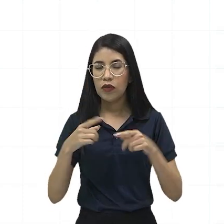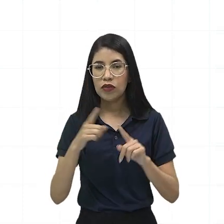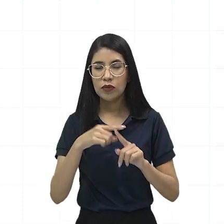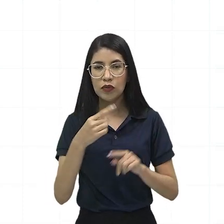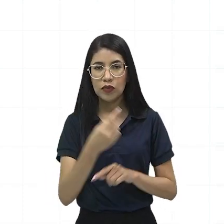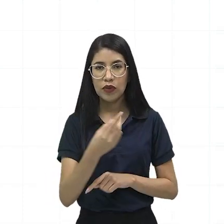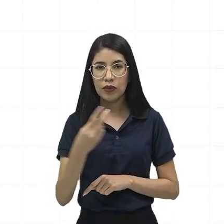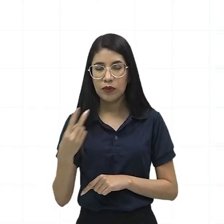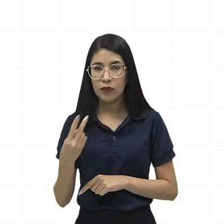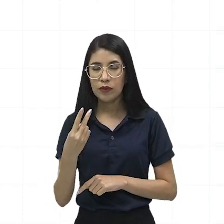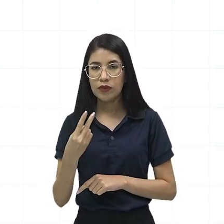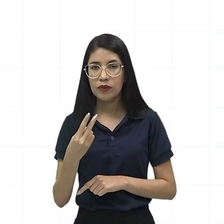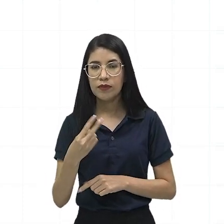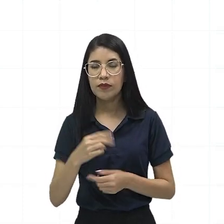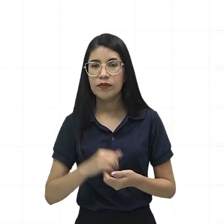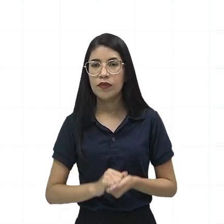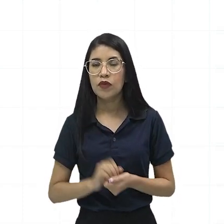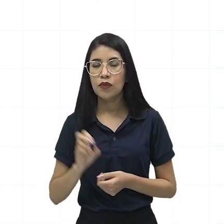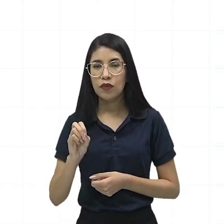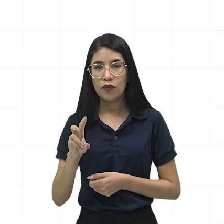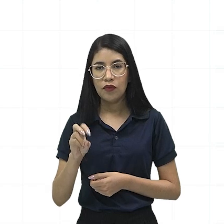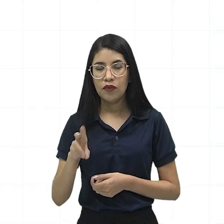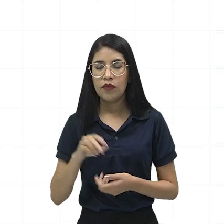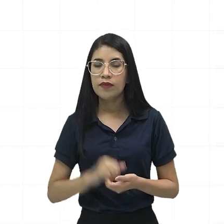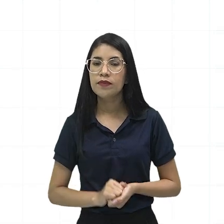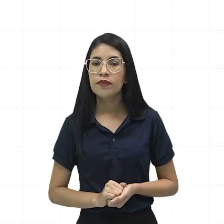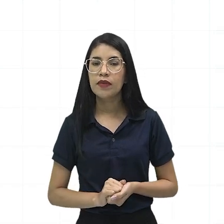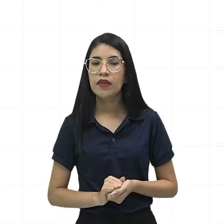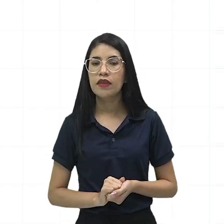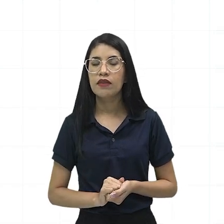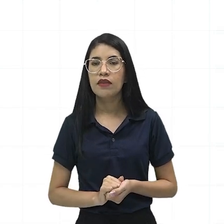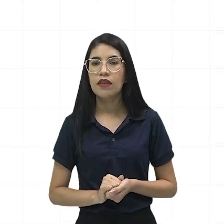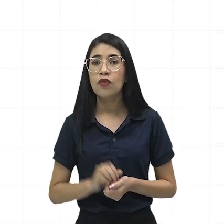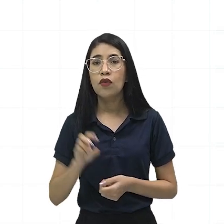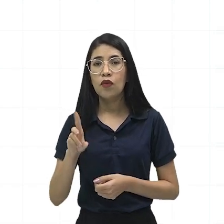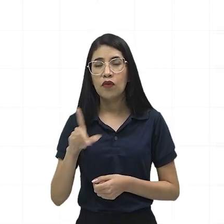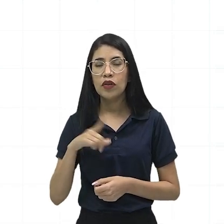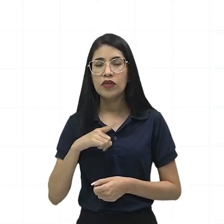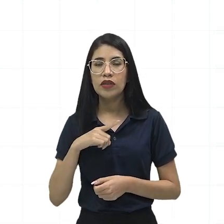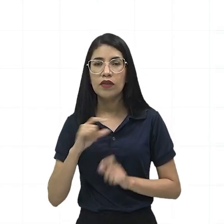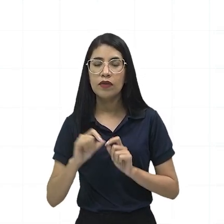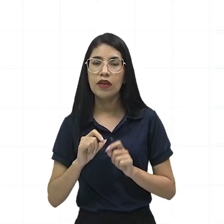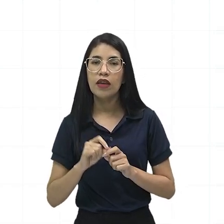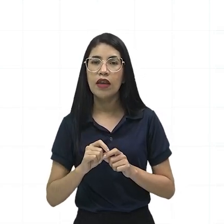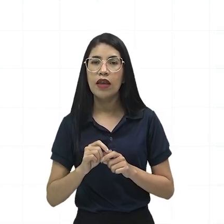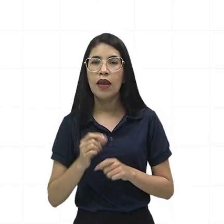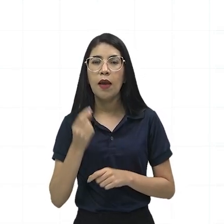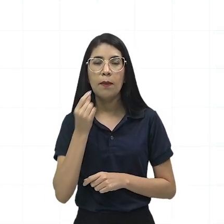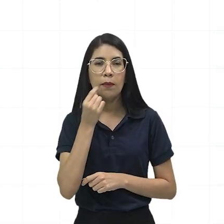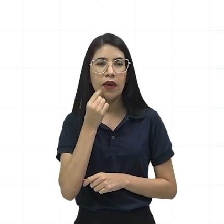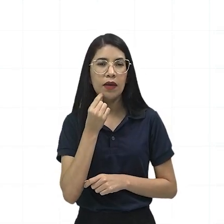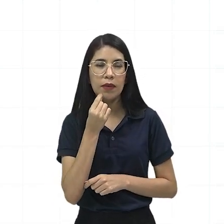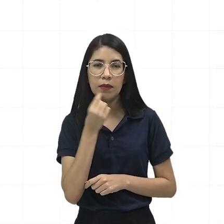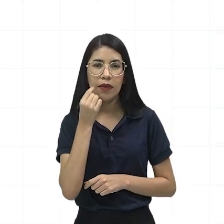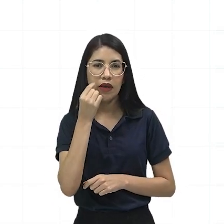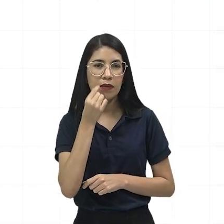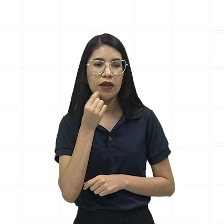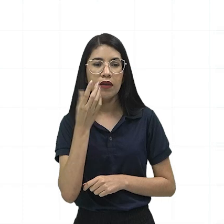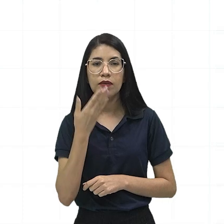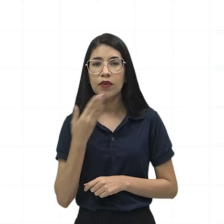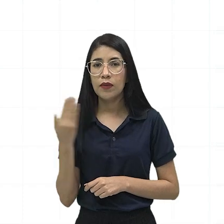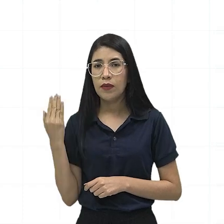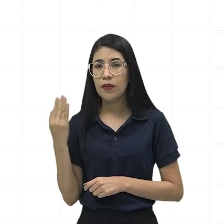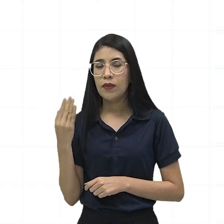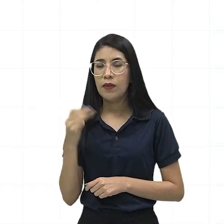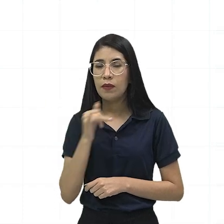tipo 1 e tipo 2. Esse vírus ele provoca lesões na região da boca, nesse caso aí